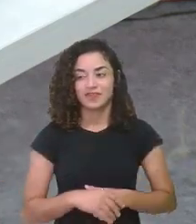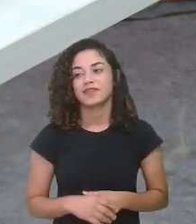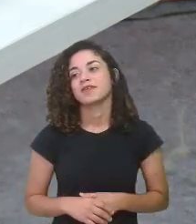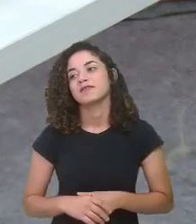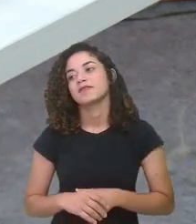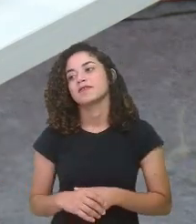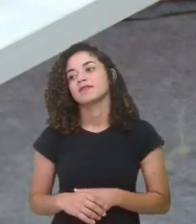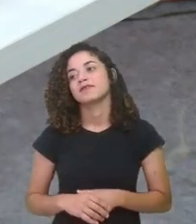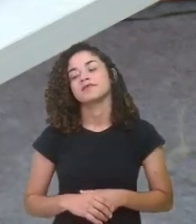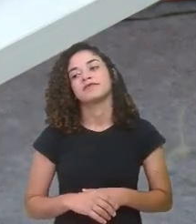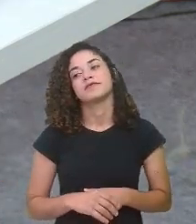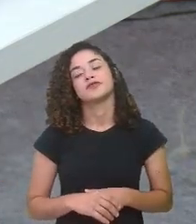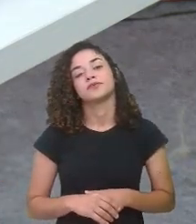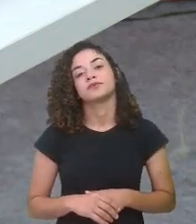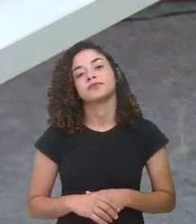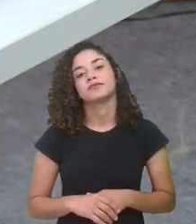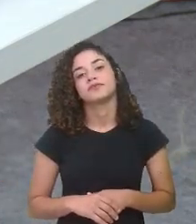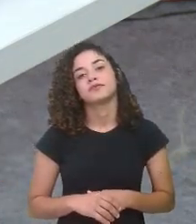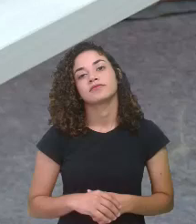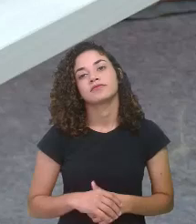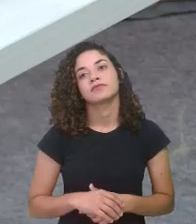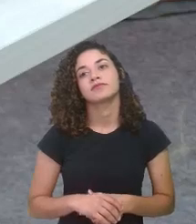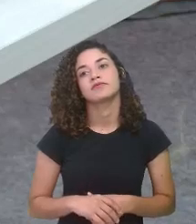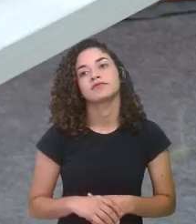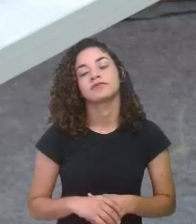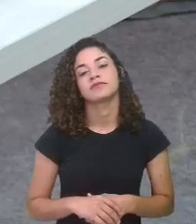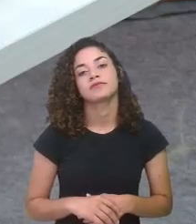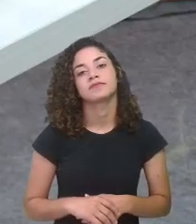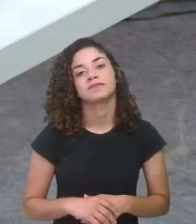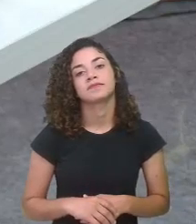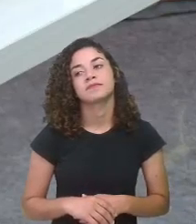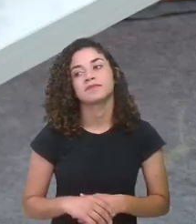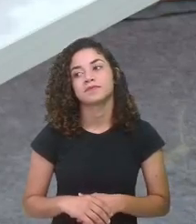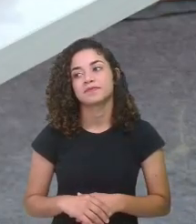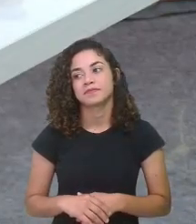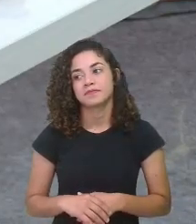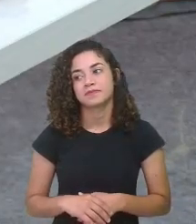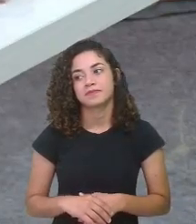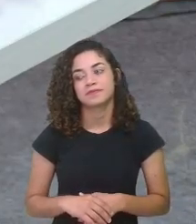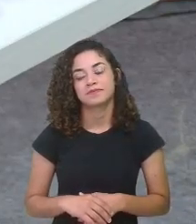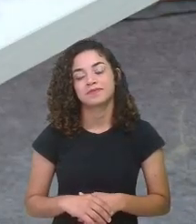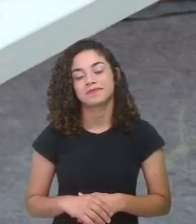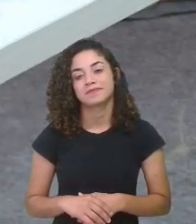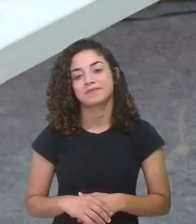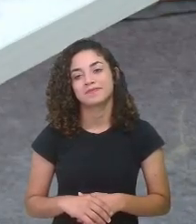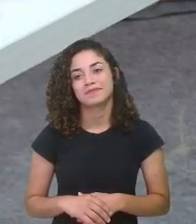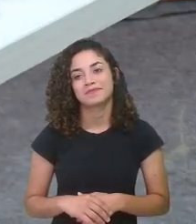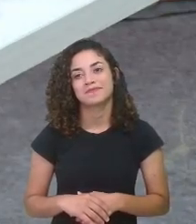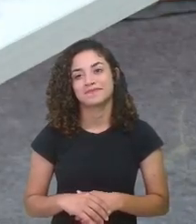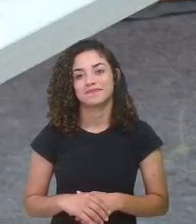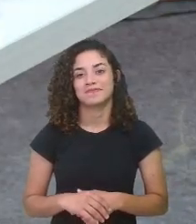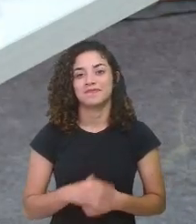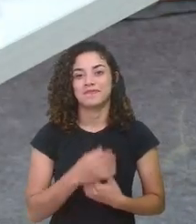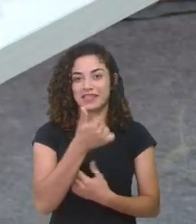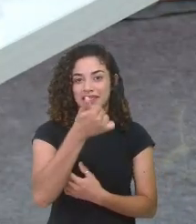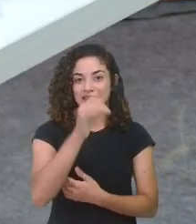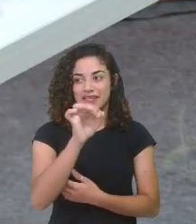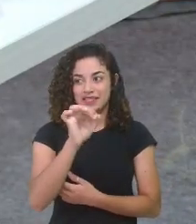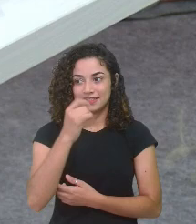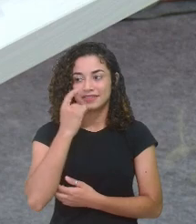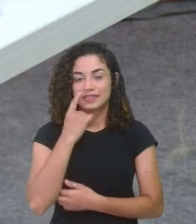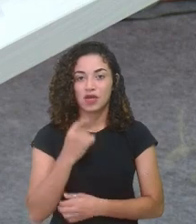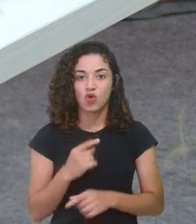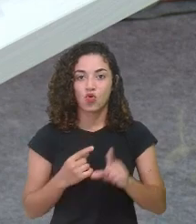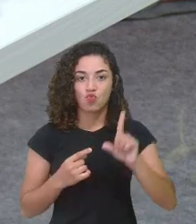10. Se eu boto o 10, É um primeiro, e o obrigada, zero, professora né? Iris. Olha aqui, ó, eu precisei do número